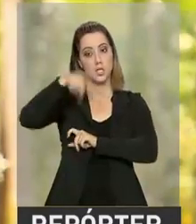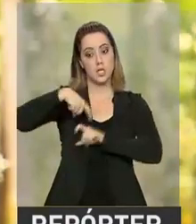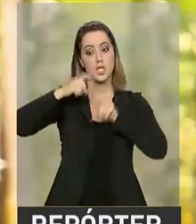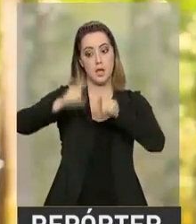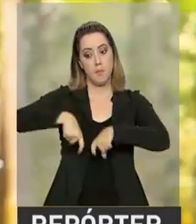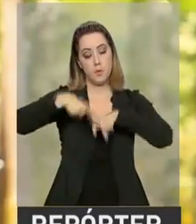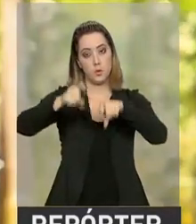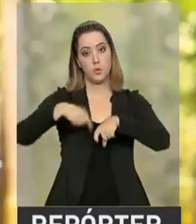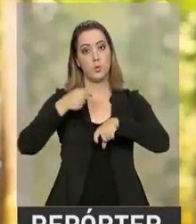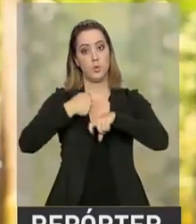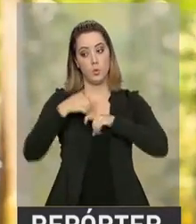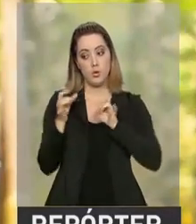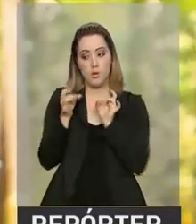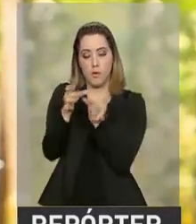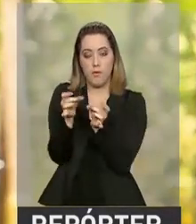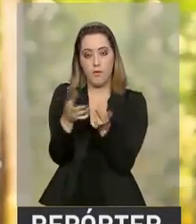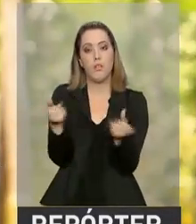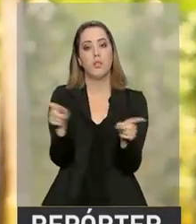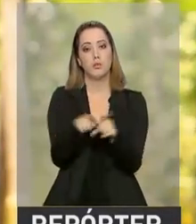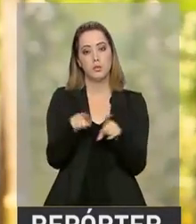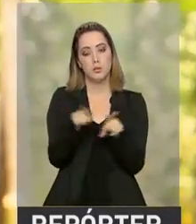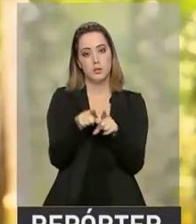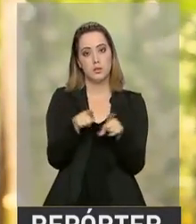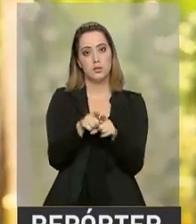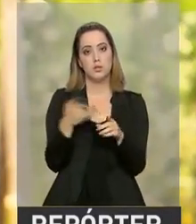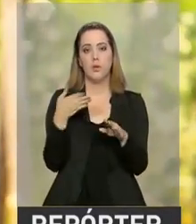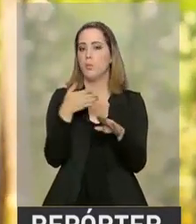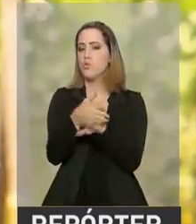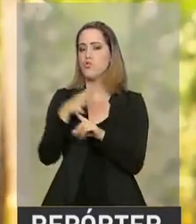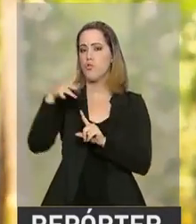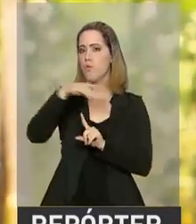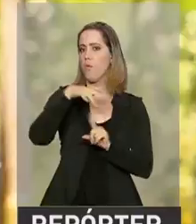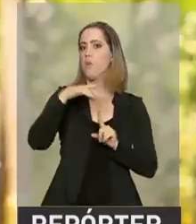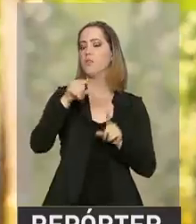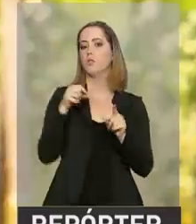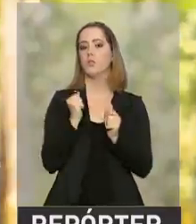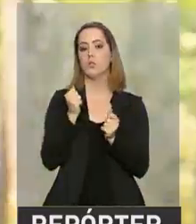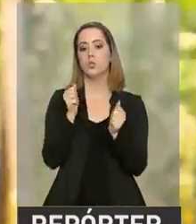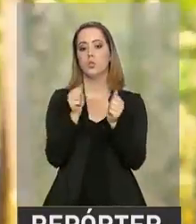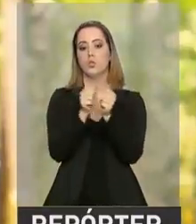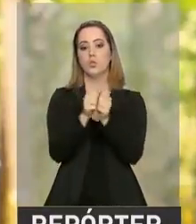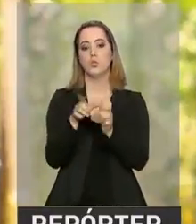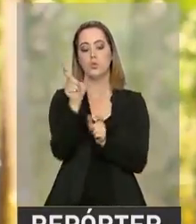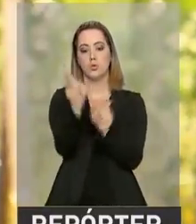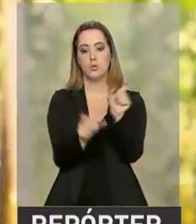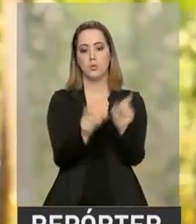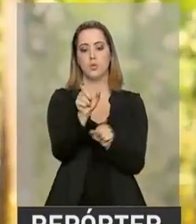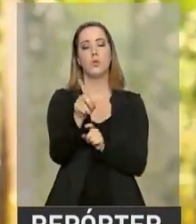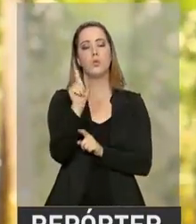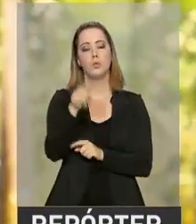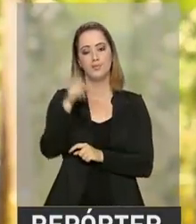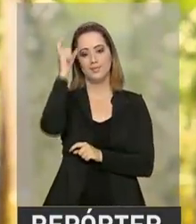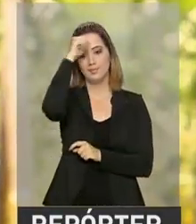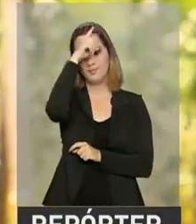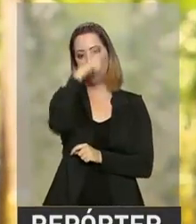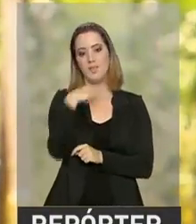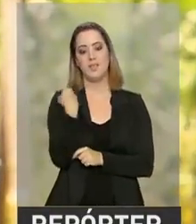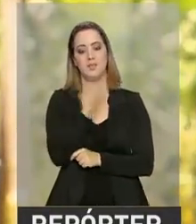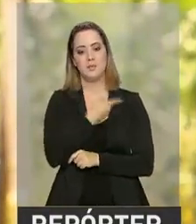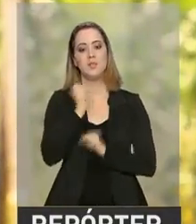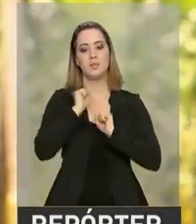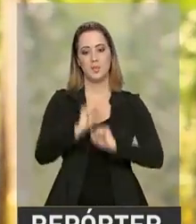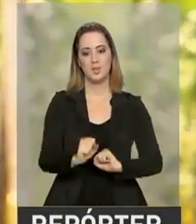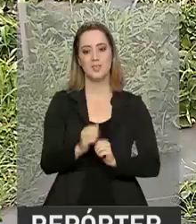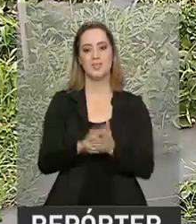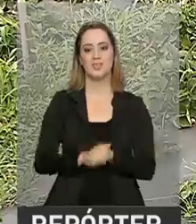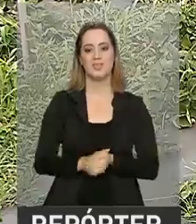mesmo que vendo meu produto né é diretamente na feira diretamente com o cliente né é difícil mas a gente dá conta mulher dá conta